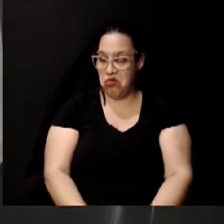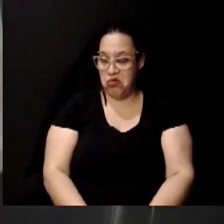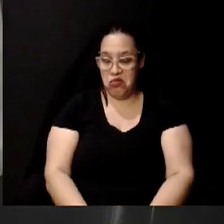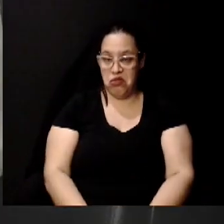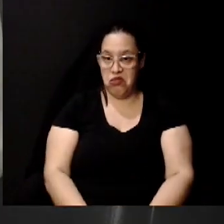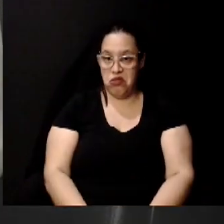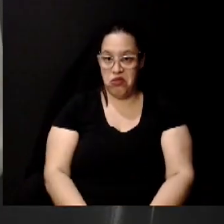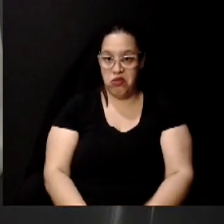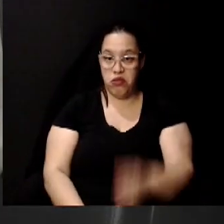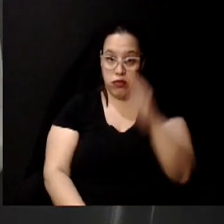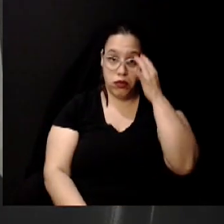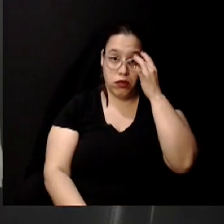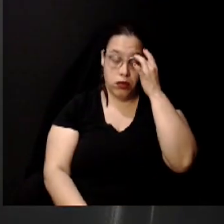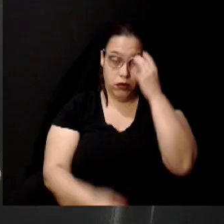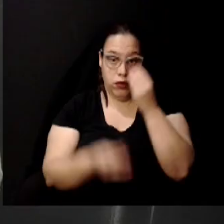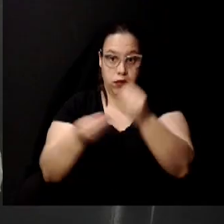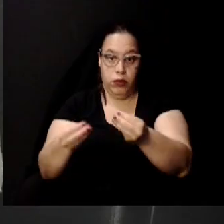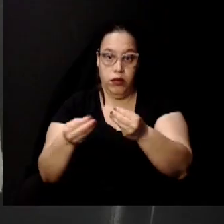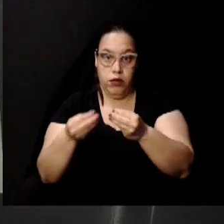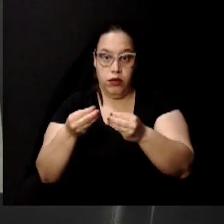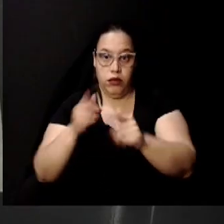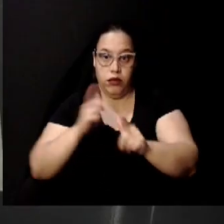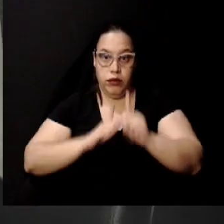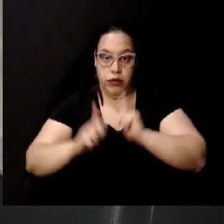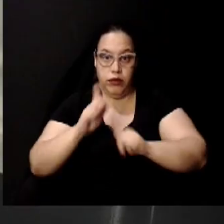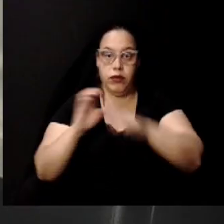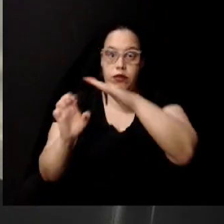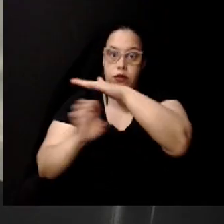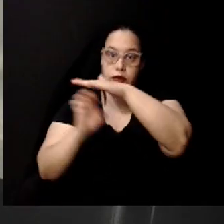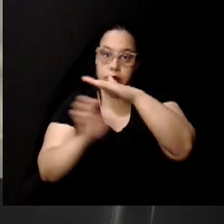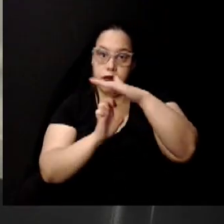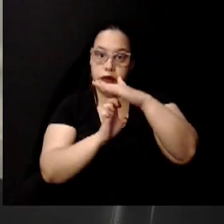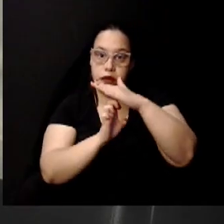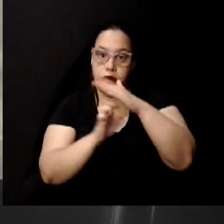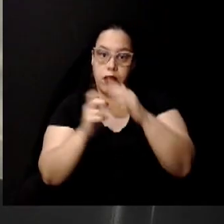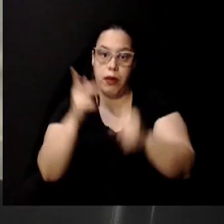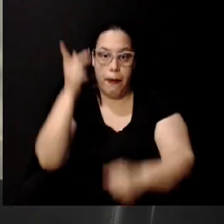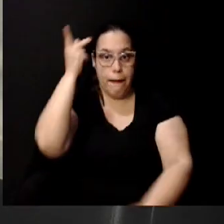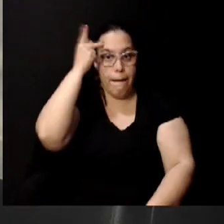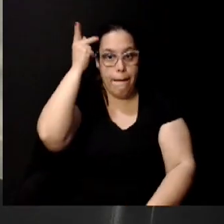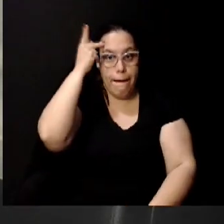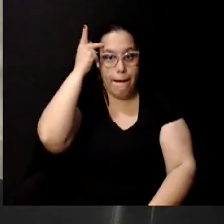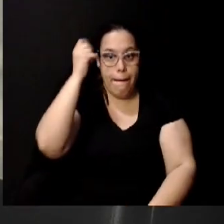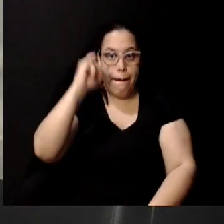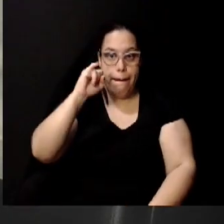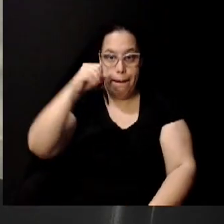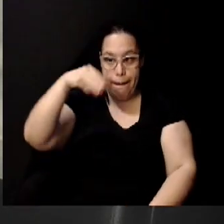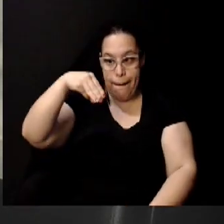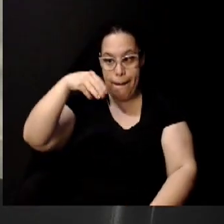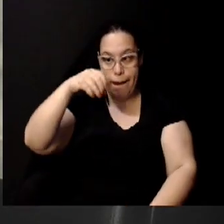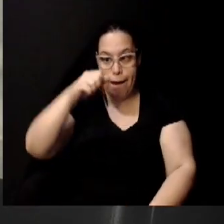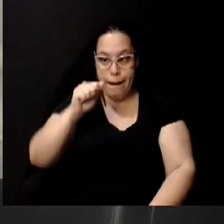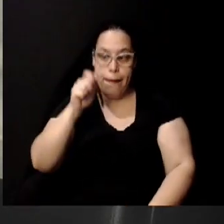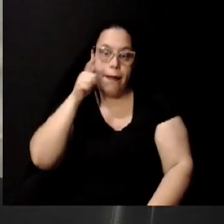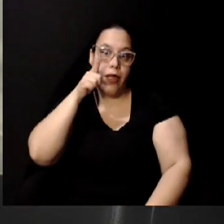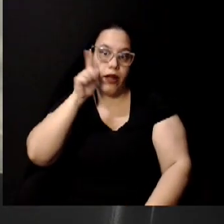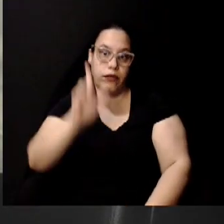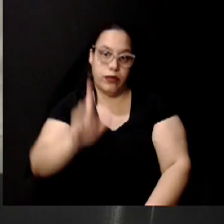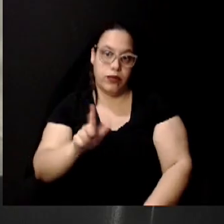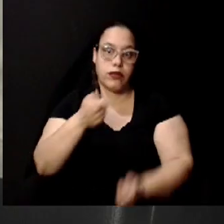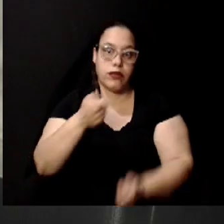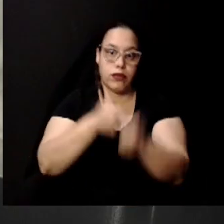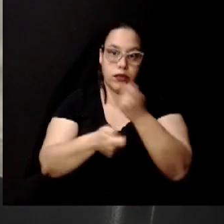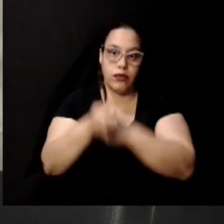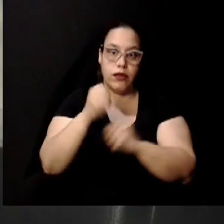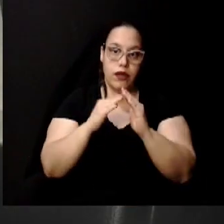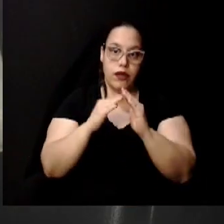entrega a gestão das escolas na mão de empresas. Em São Paulo, uma das empresas que conseguiu ganhar a administração da escola é uma empresa